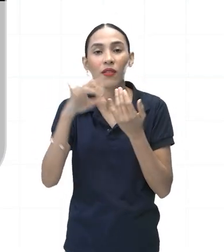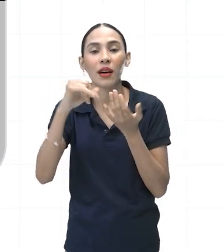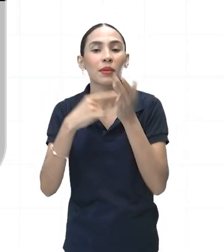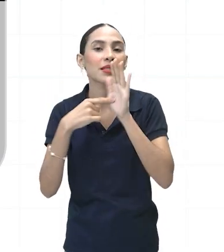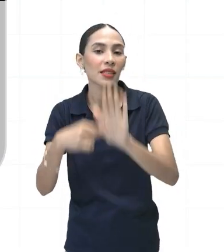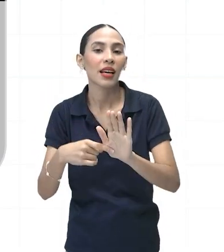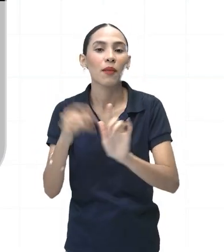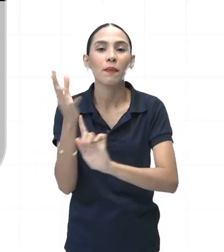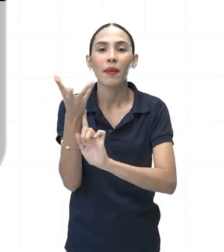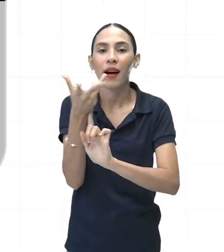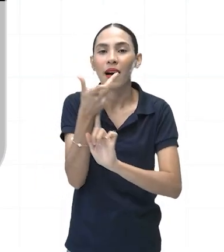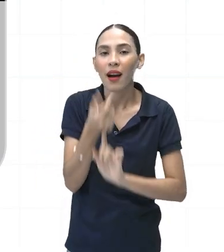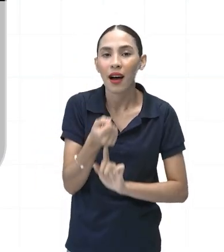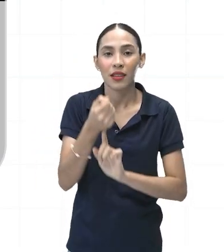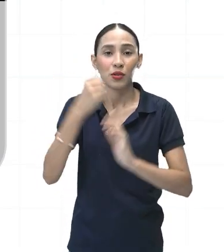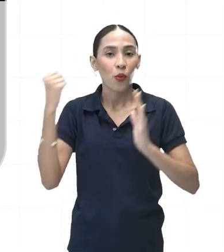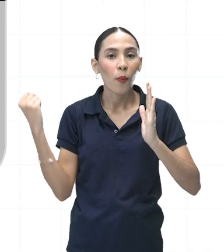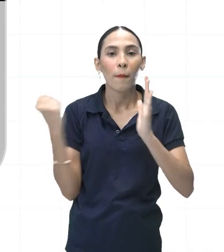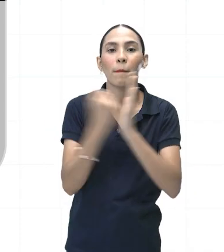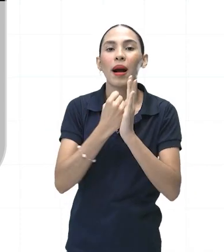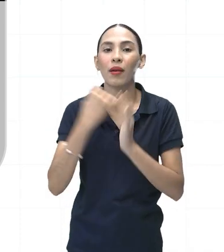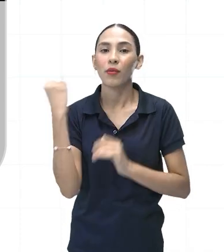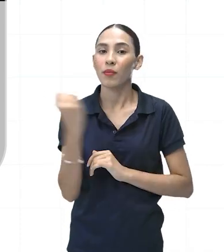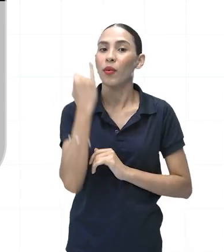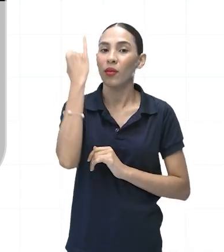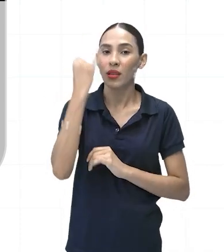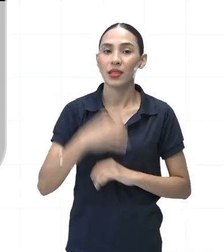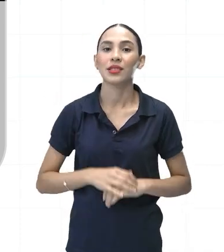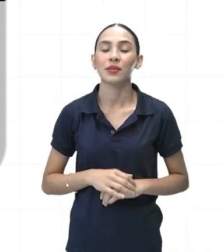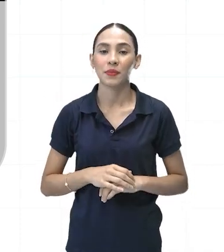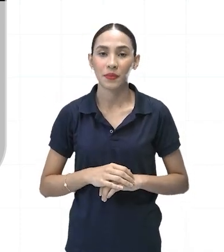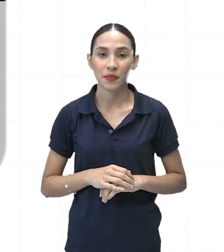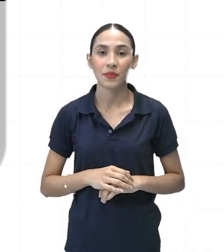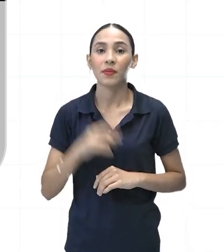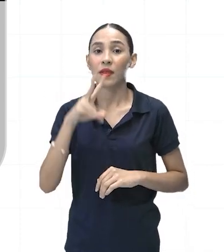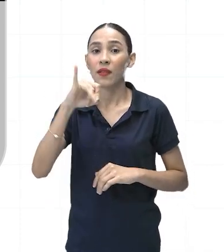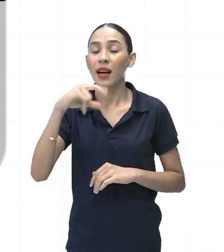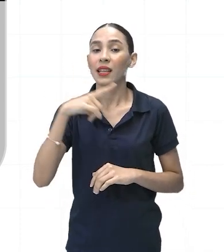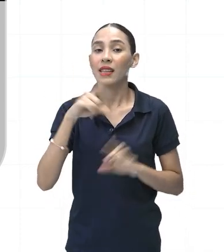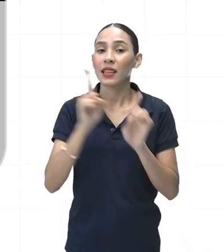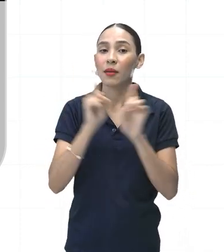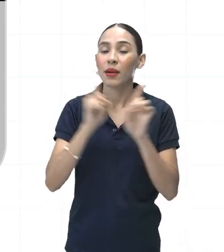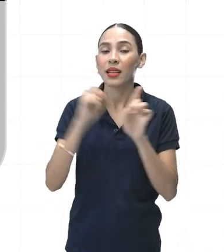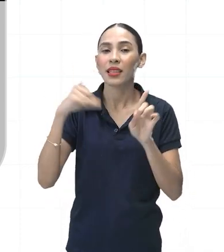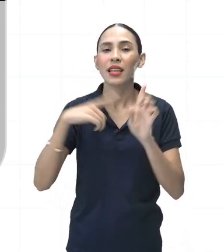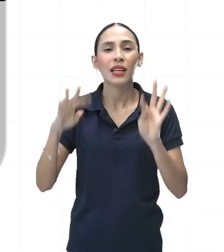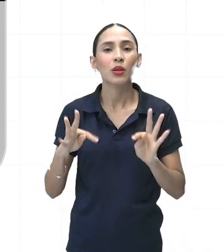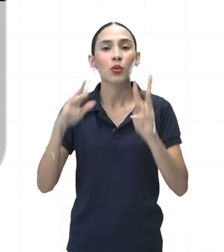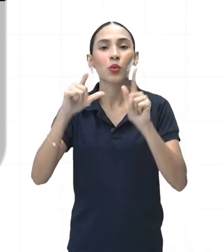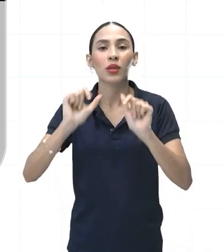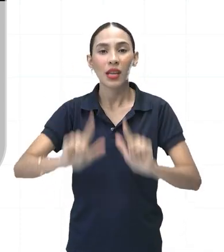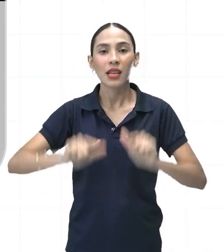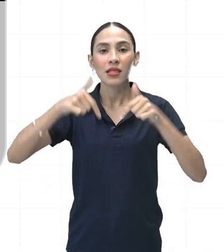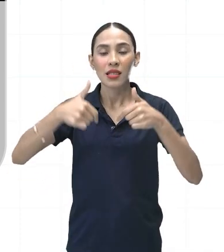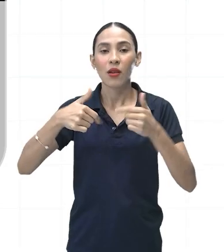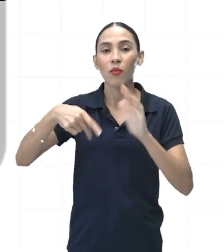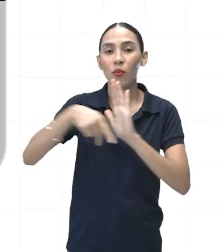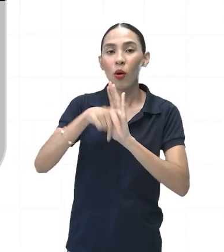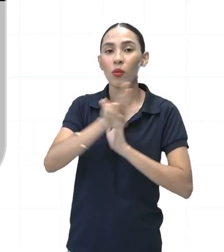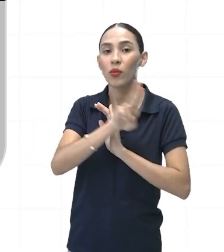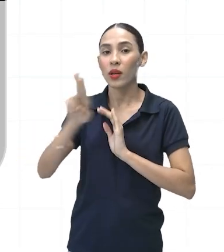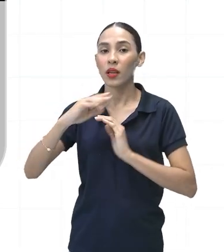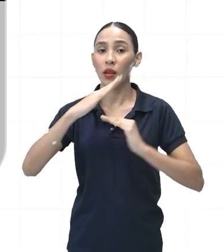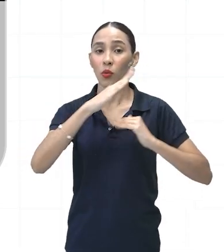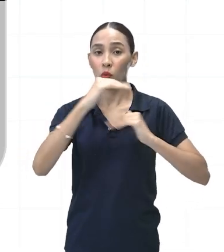ser um marco d'água, né? Que vai envolver todo esse movimento que é chamado de